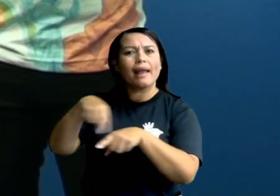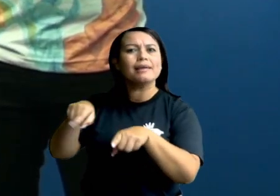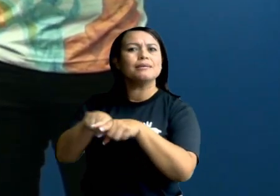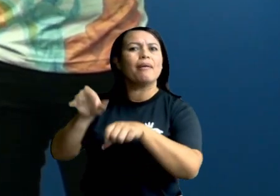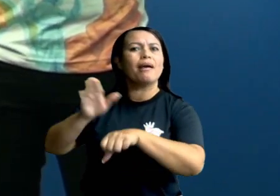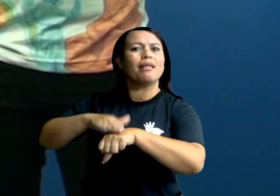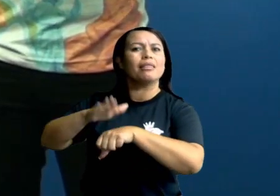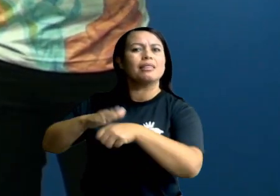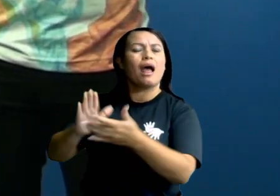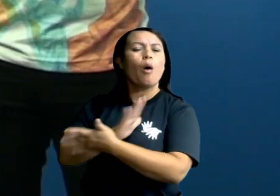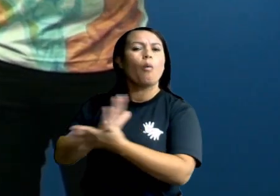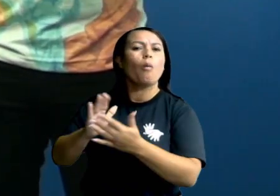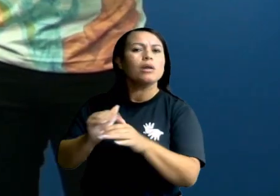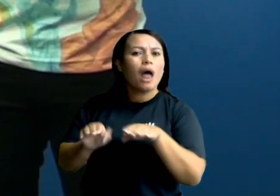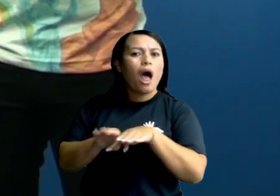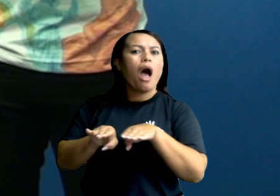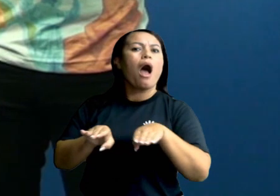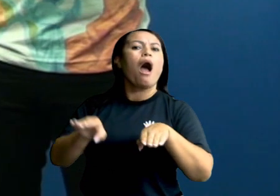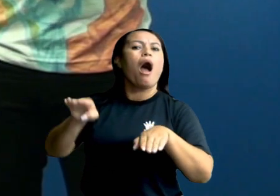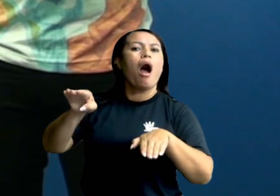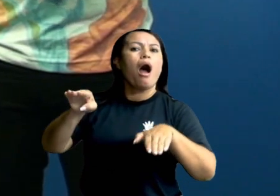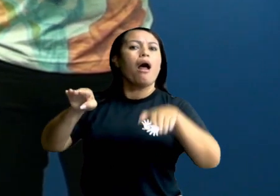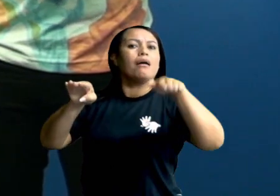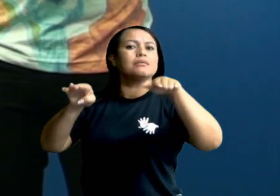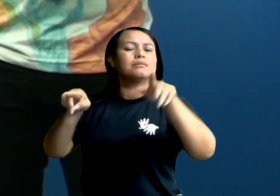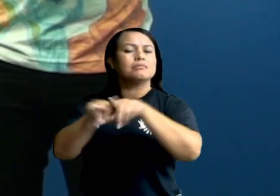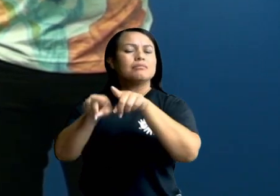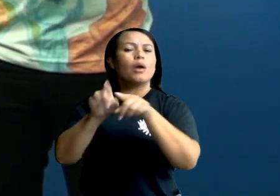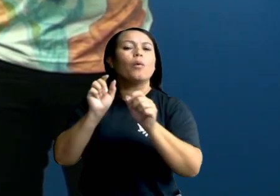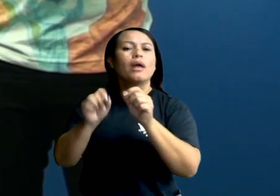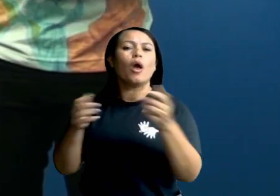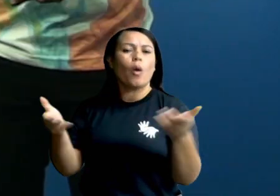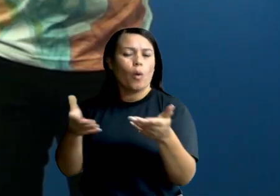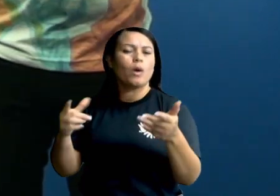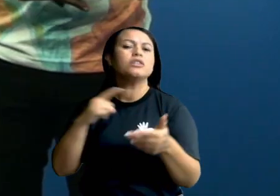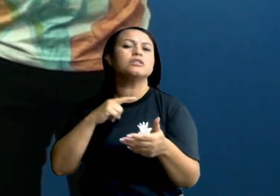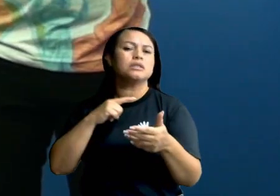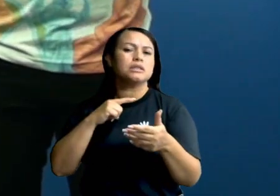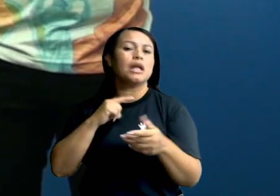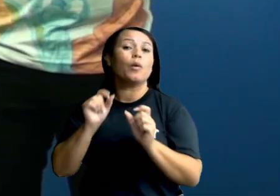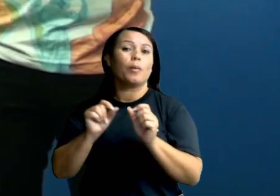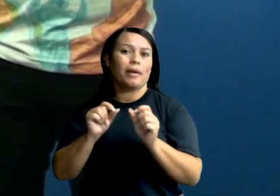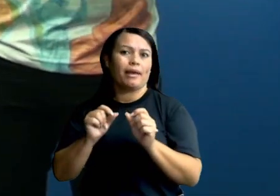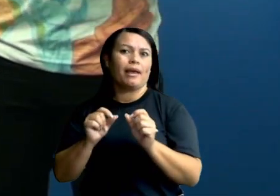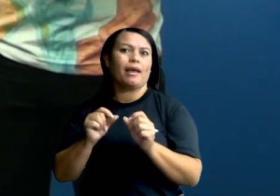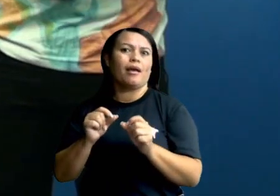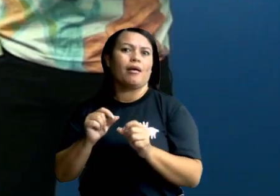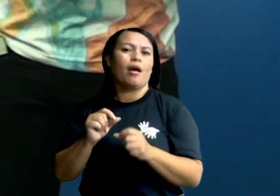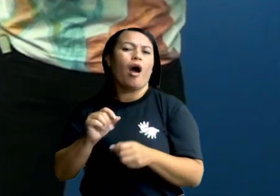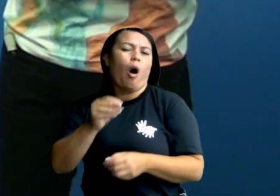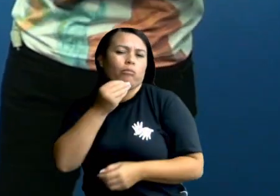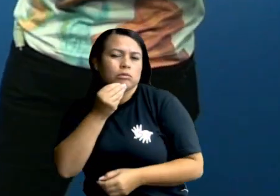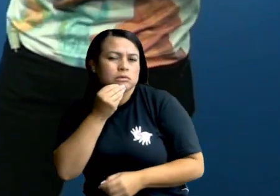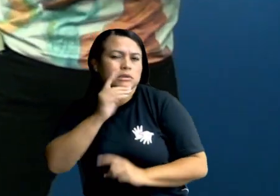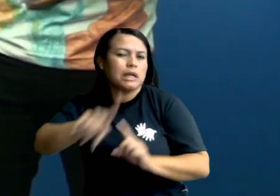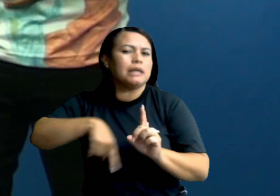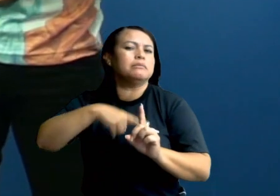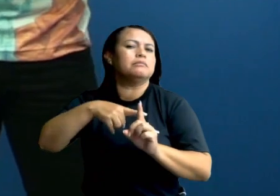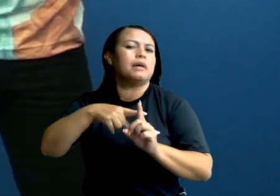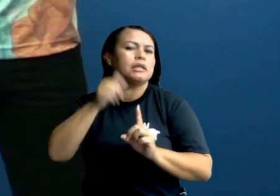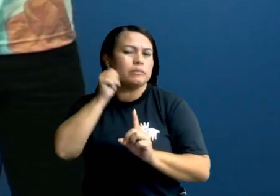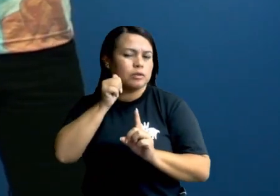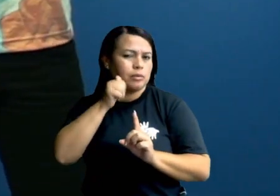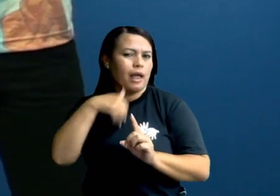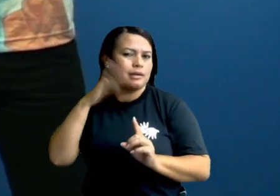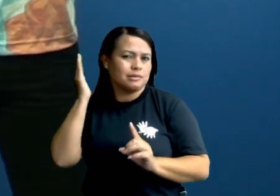bem essa tendência, né? Hoje, realmente, assim, existe mais oportunidades, né, para as mulheres nesse sentido,